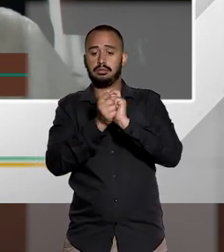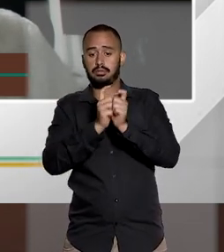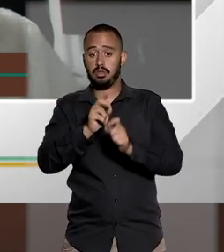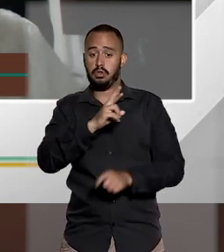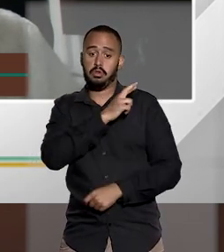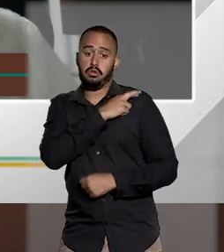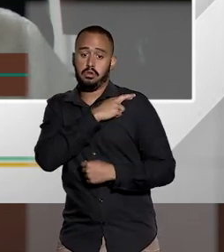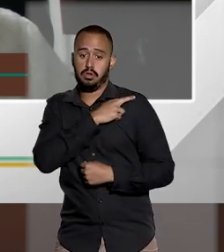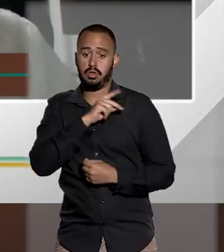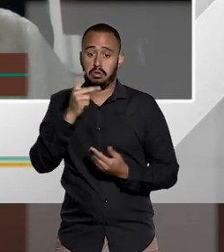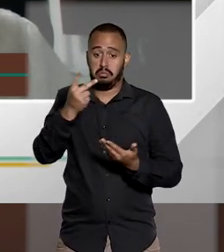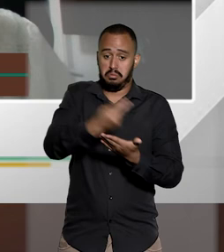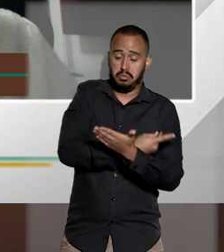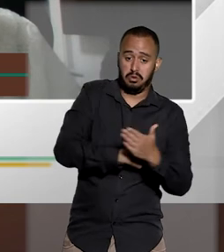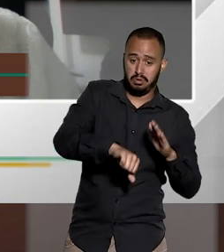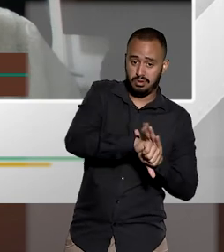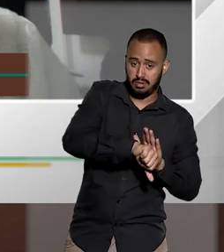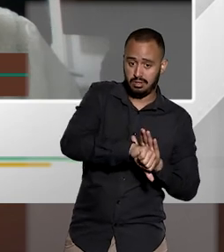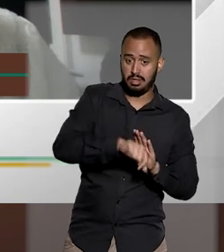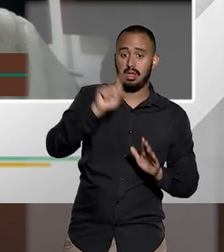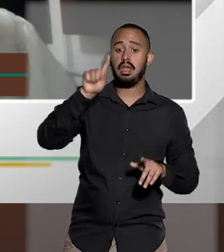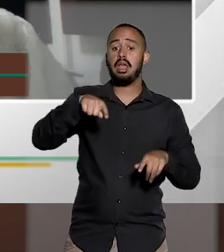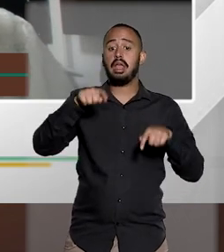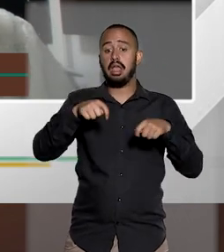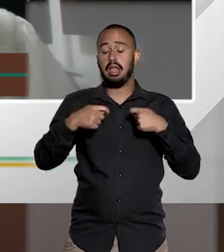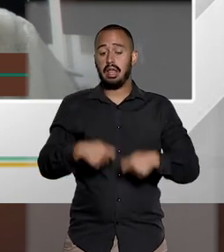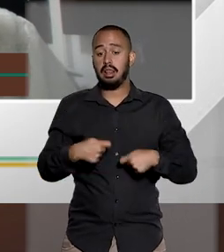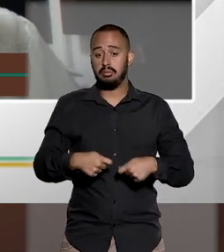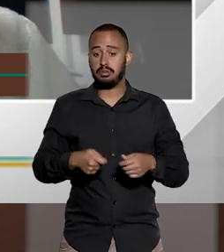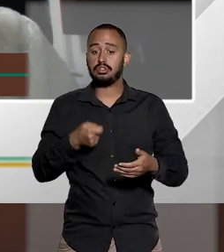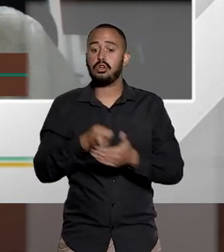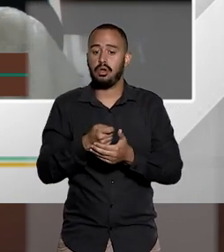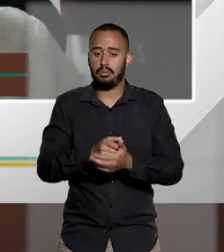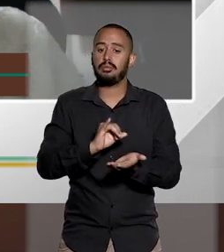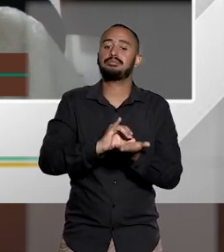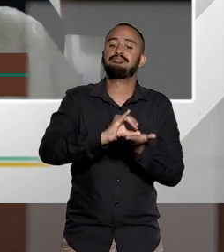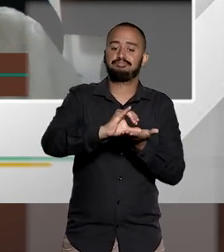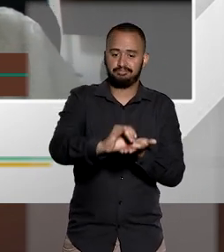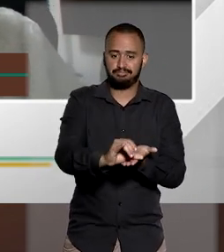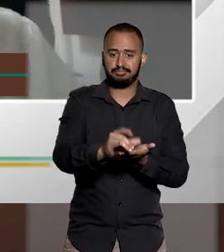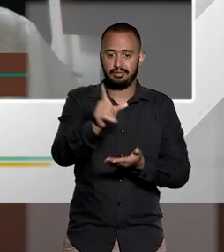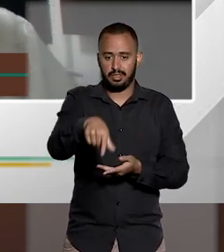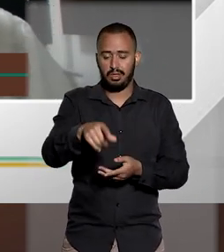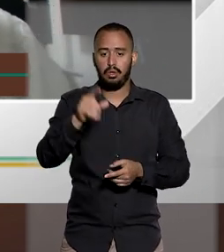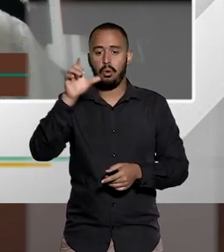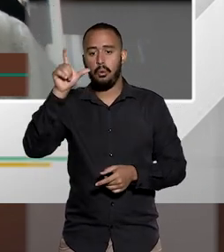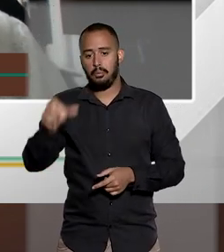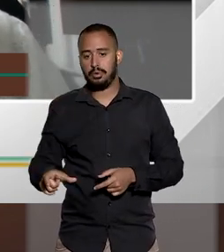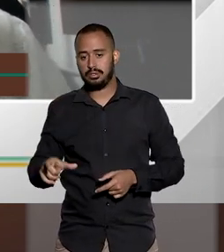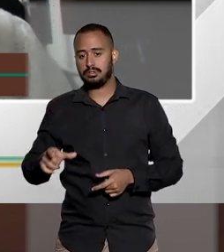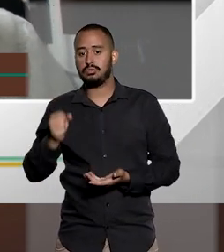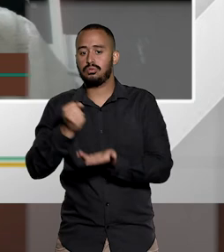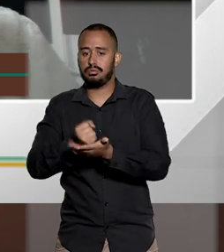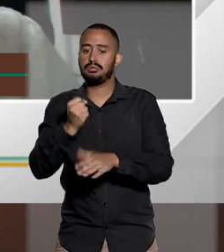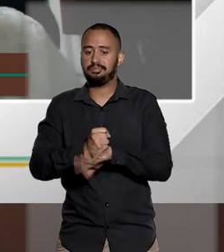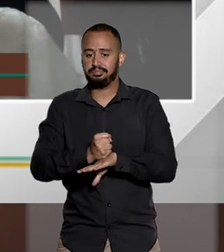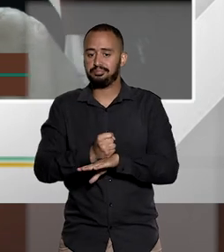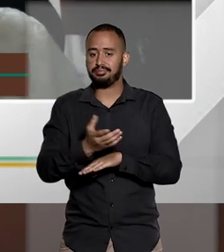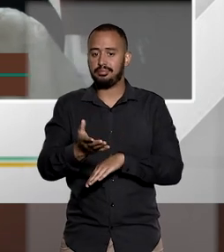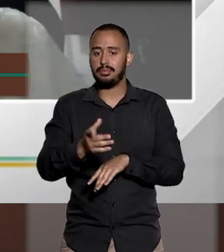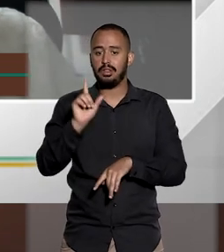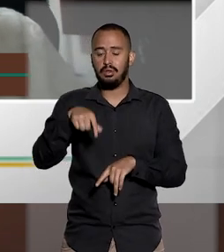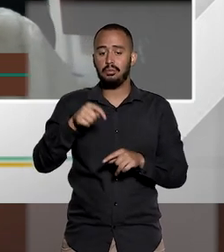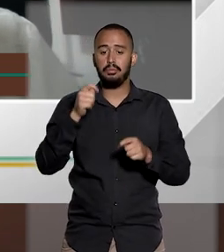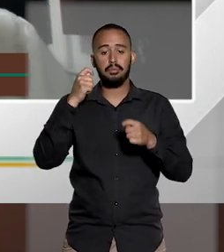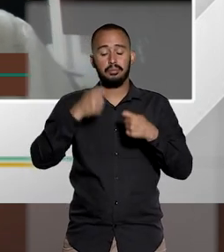a responsável pela ilegalidade, ela é obrigada a indenizar o contratado, inclusive pelo